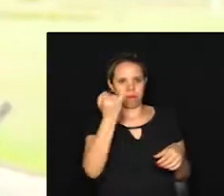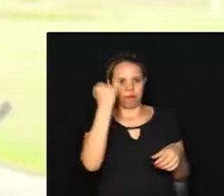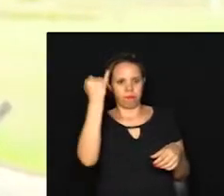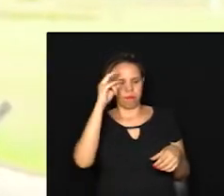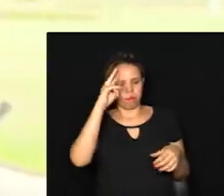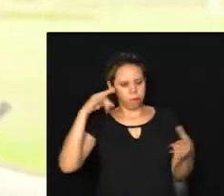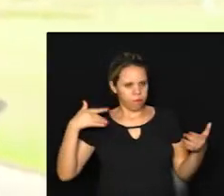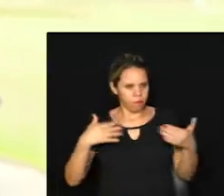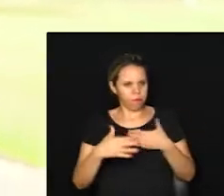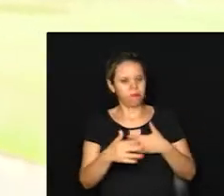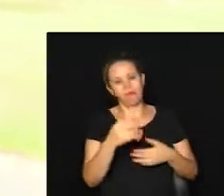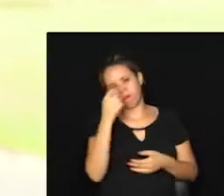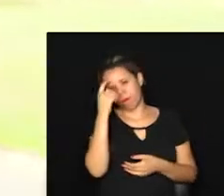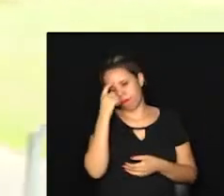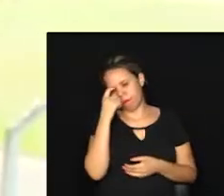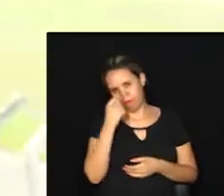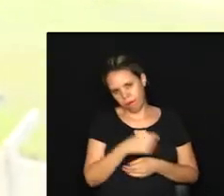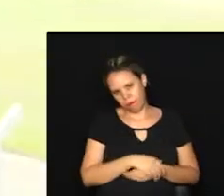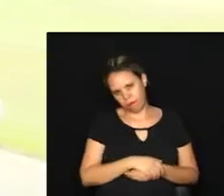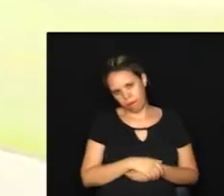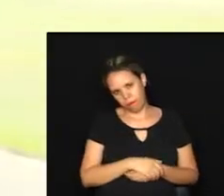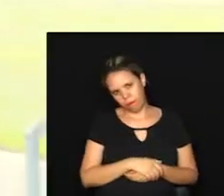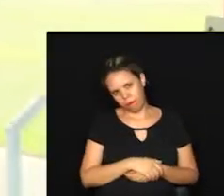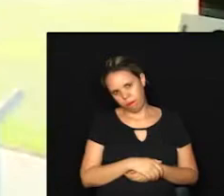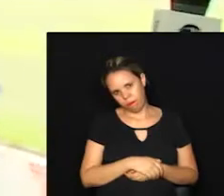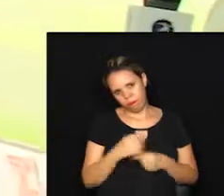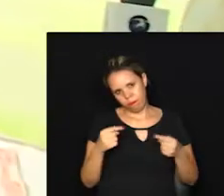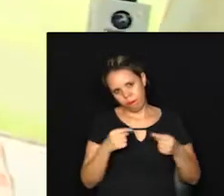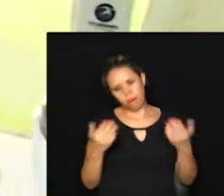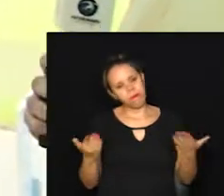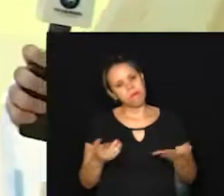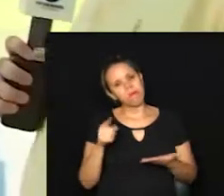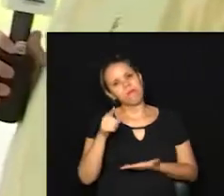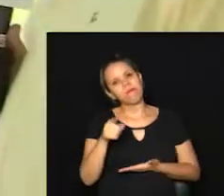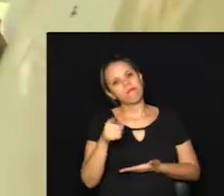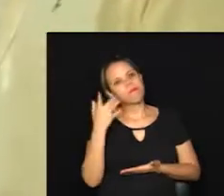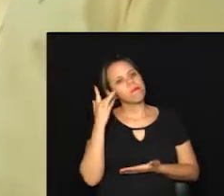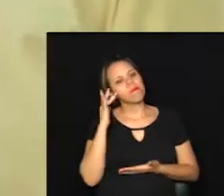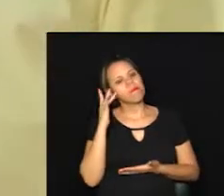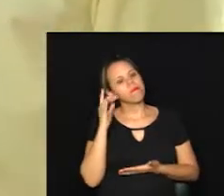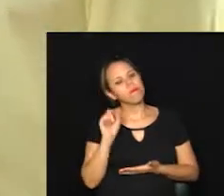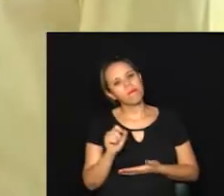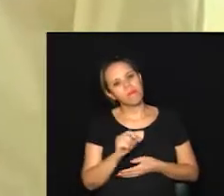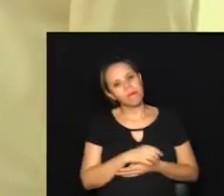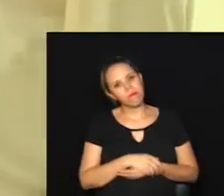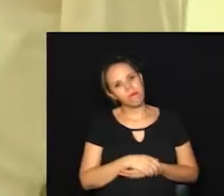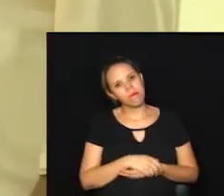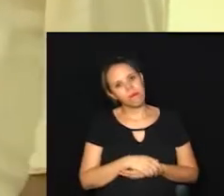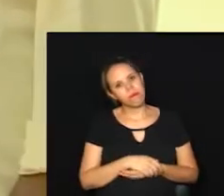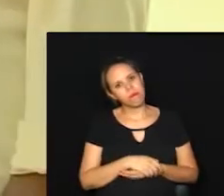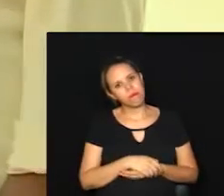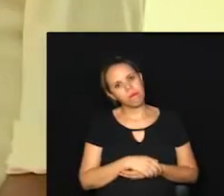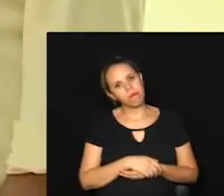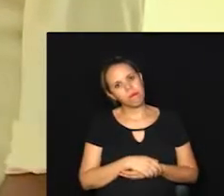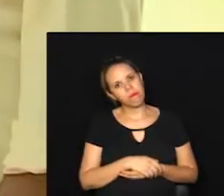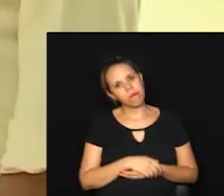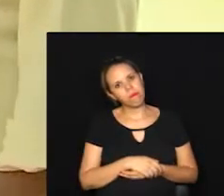da história. E para o derby de hoje você está achando o quê, Mariolane?